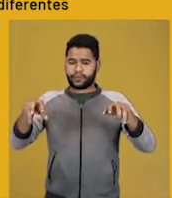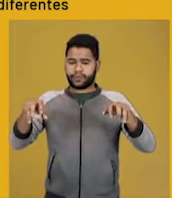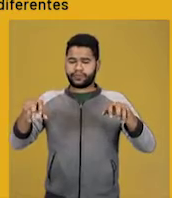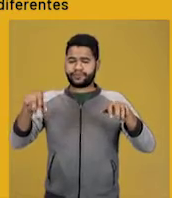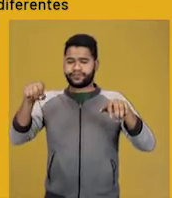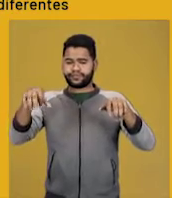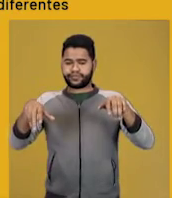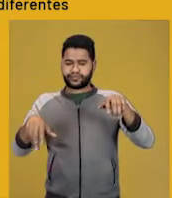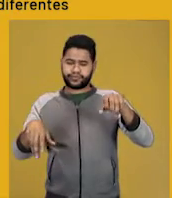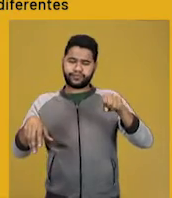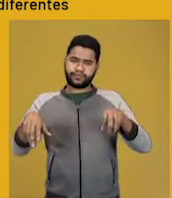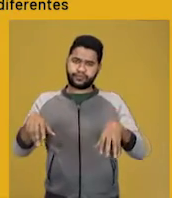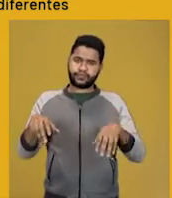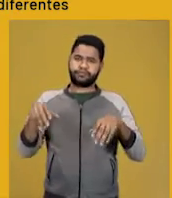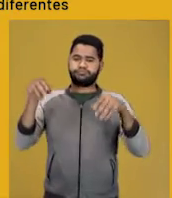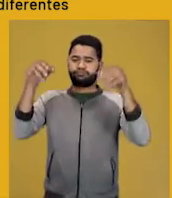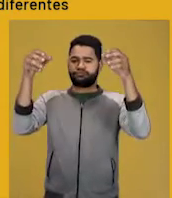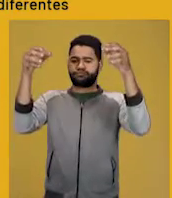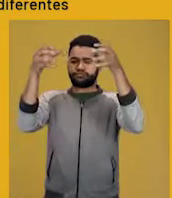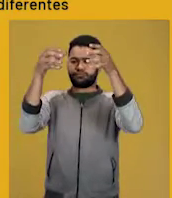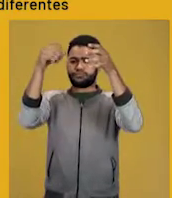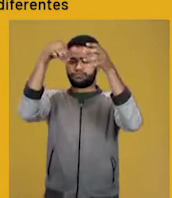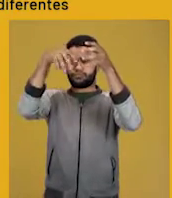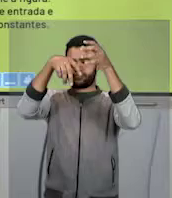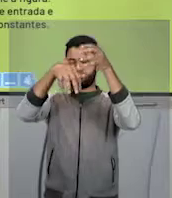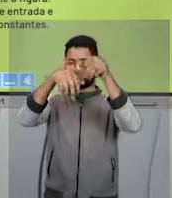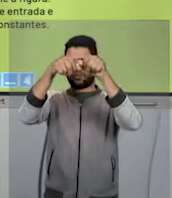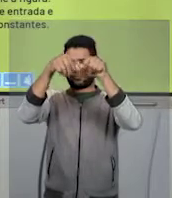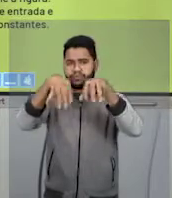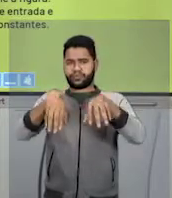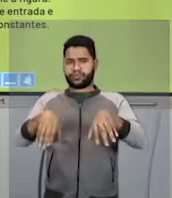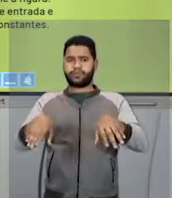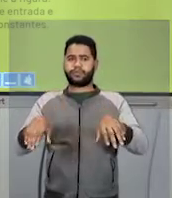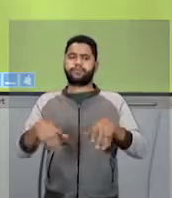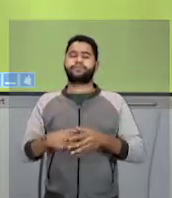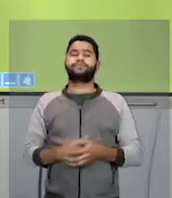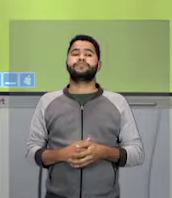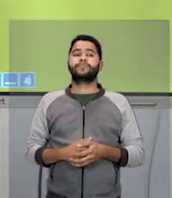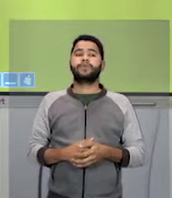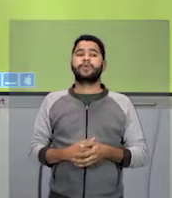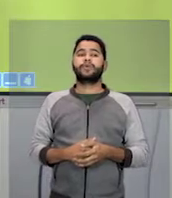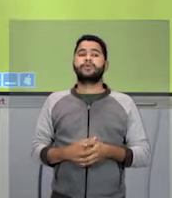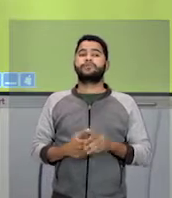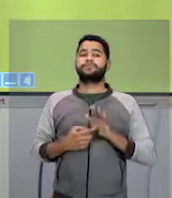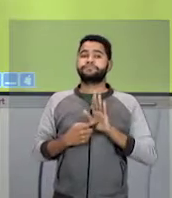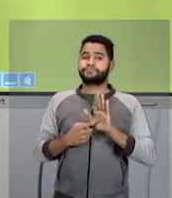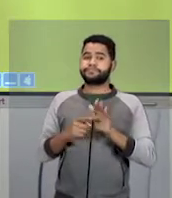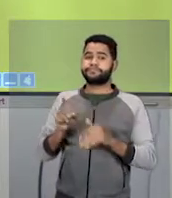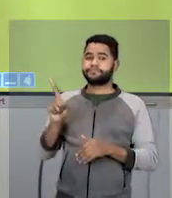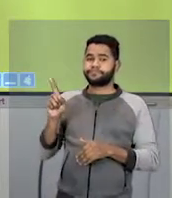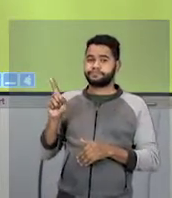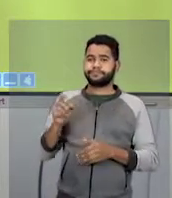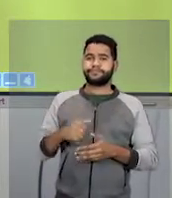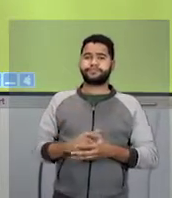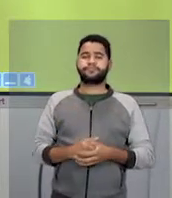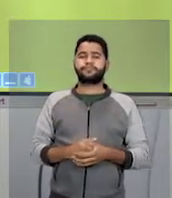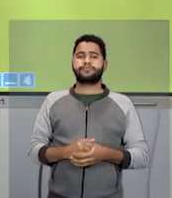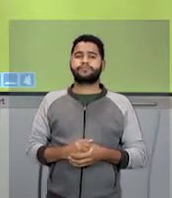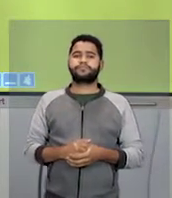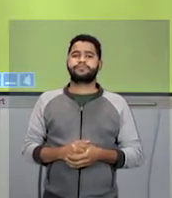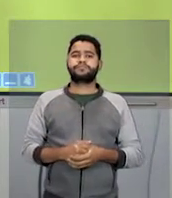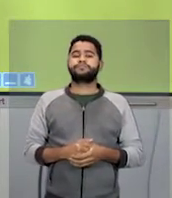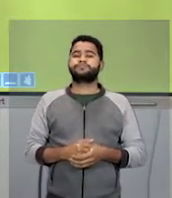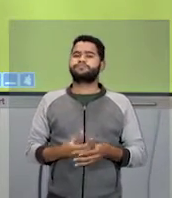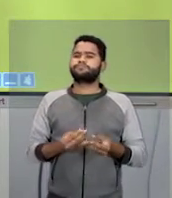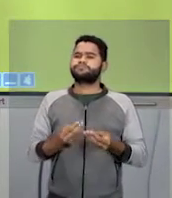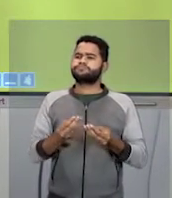entrada e saída foram mantidas iguais e constantes. Bom, o que ele nos deu aqui nesse desenho? Ele nos deu